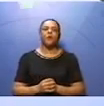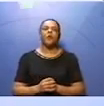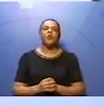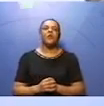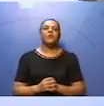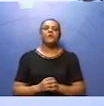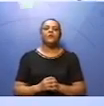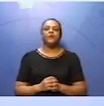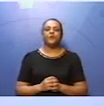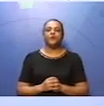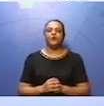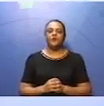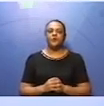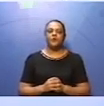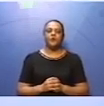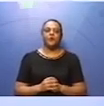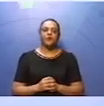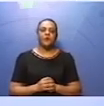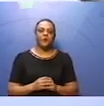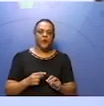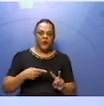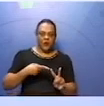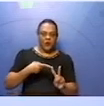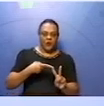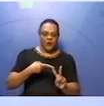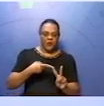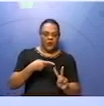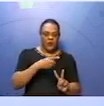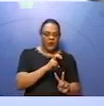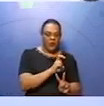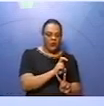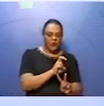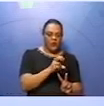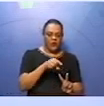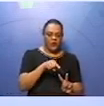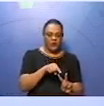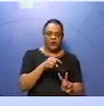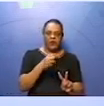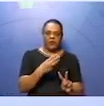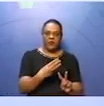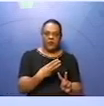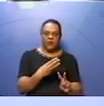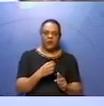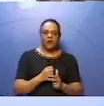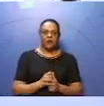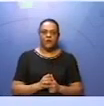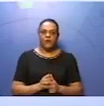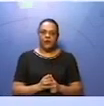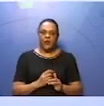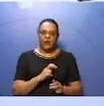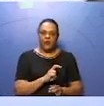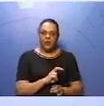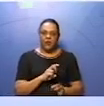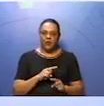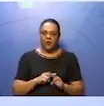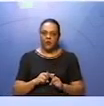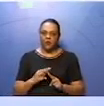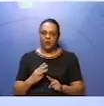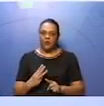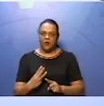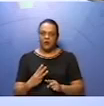Então, aqui que eu falei, ó, os índices, o 5 e o 3, continha de vezes, ó, 5 vezes 3 aqui